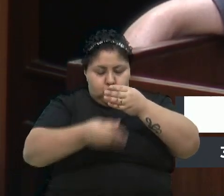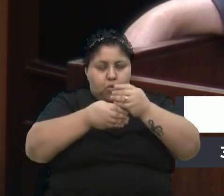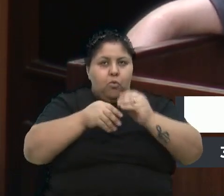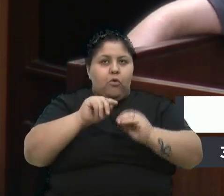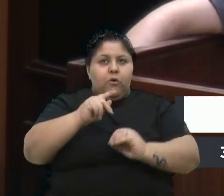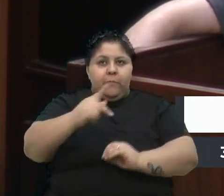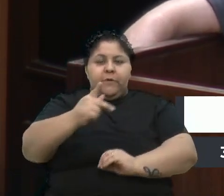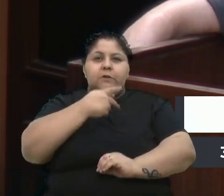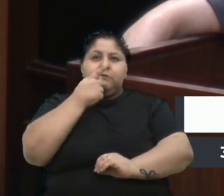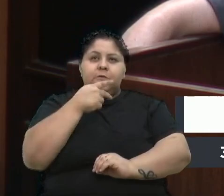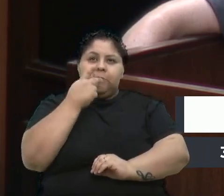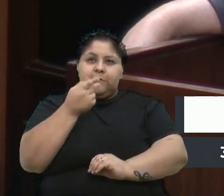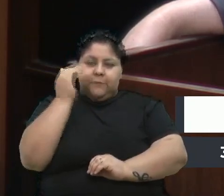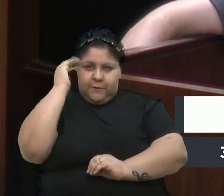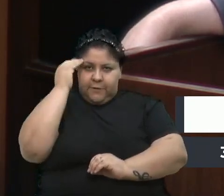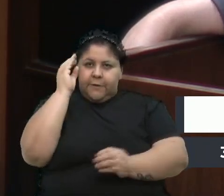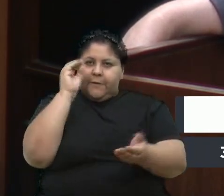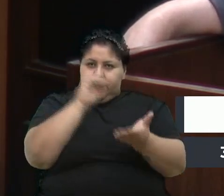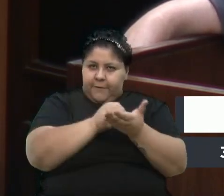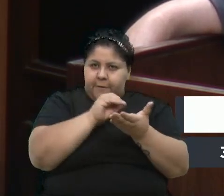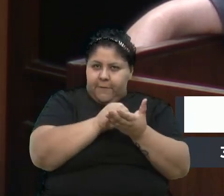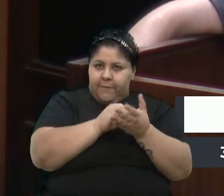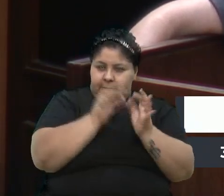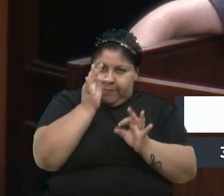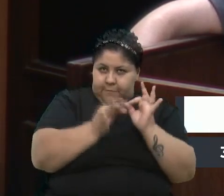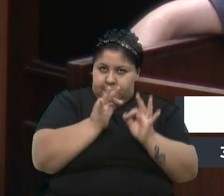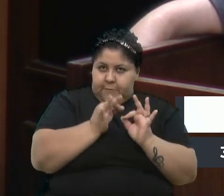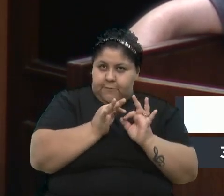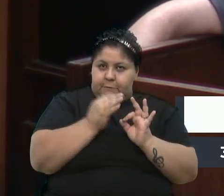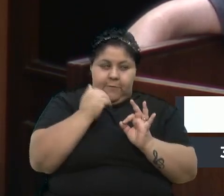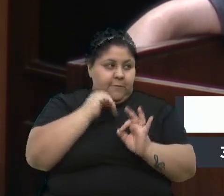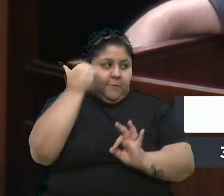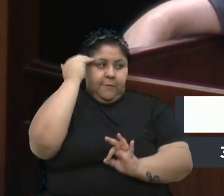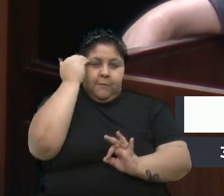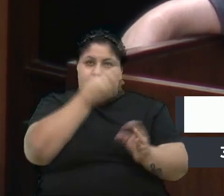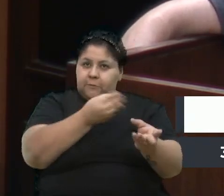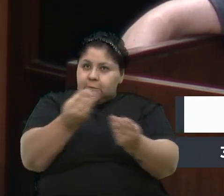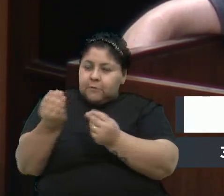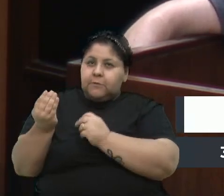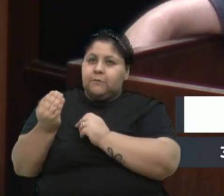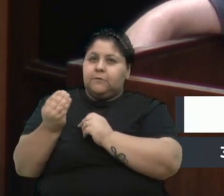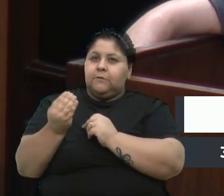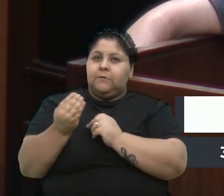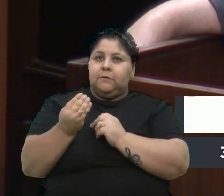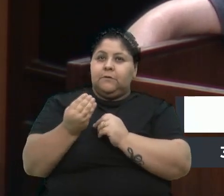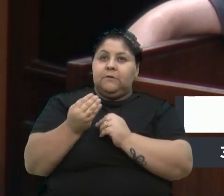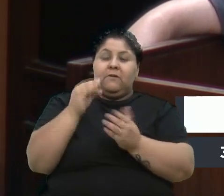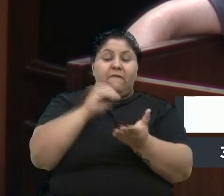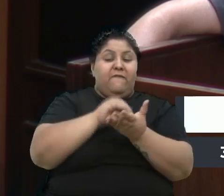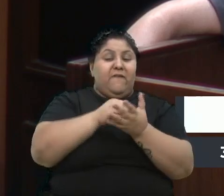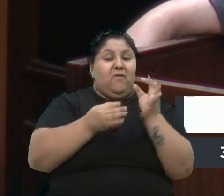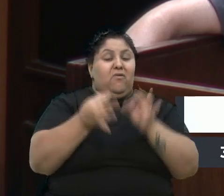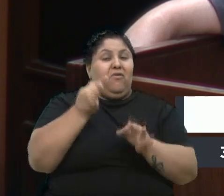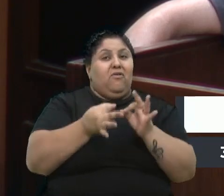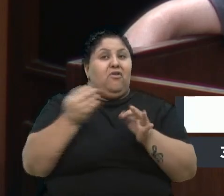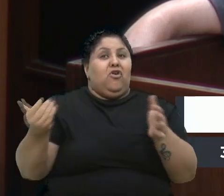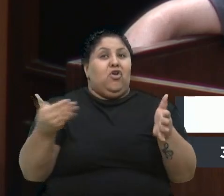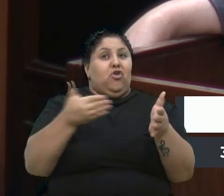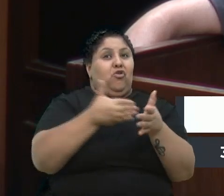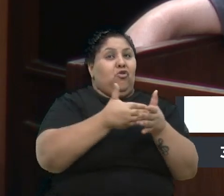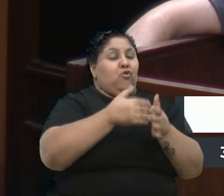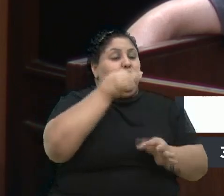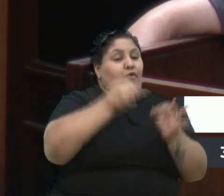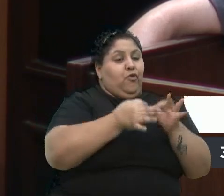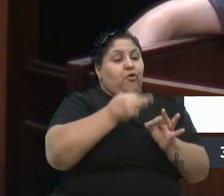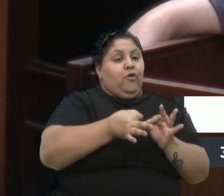das injustiças, só para concluir, senhor presidente, eu sei muito bem das injustiças que acontecem hoje. Tu entrou na justiça, tu tem